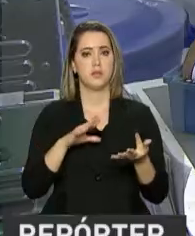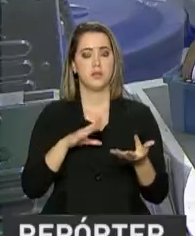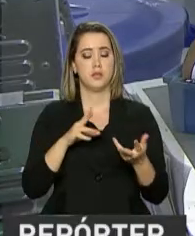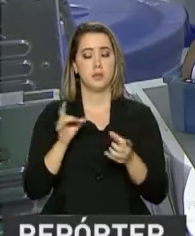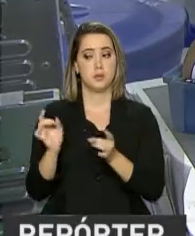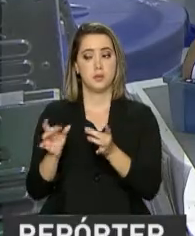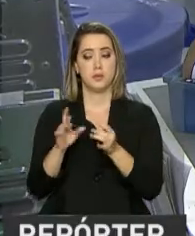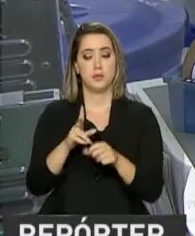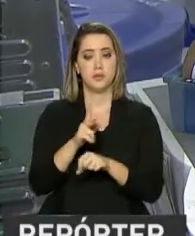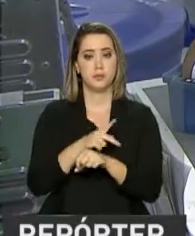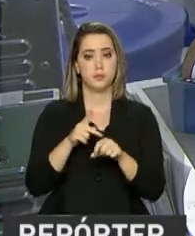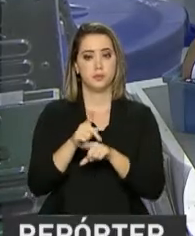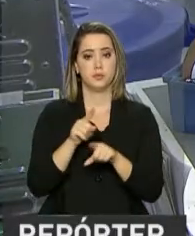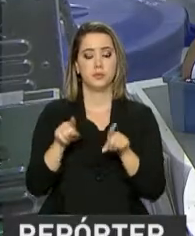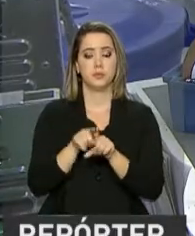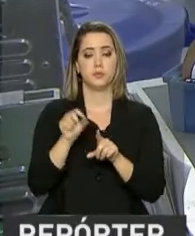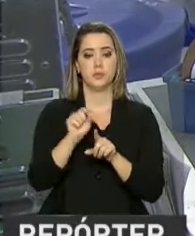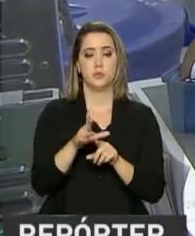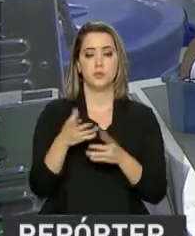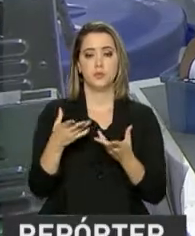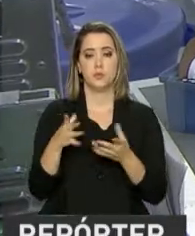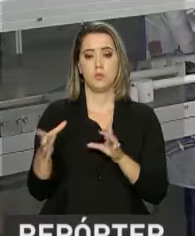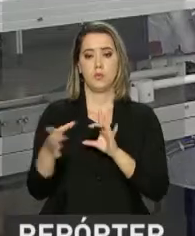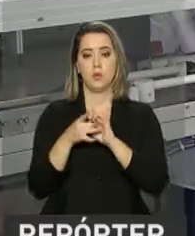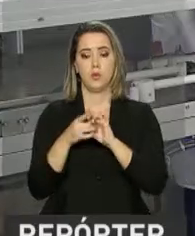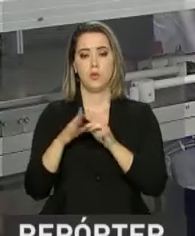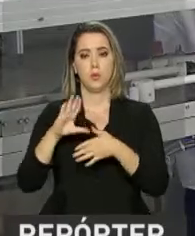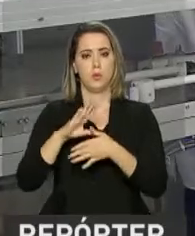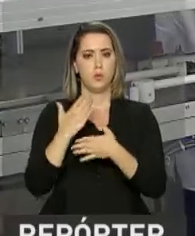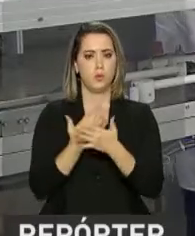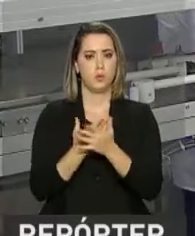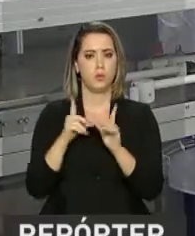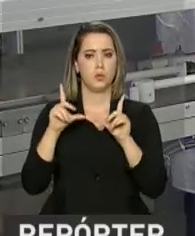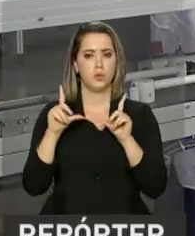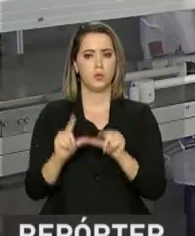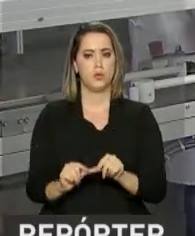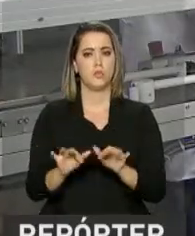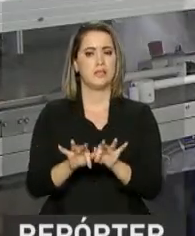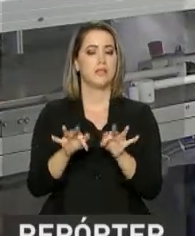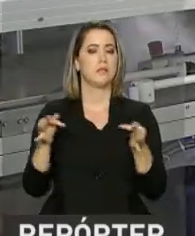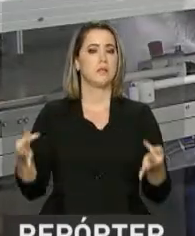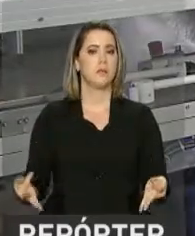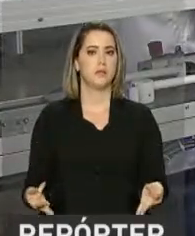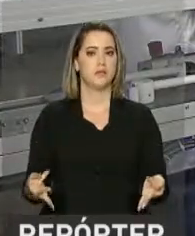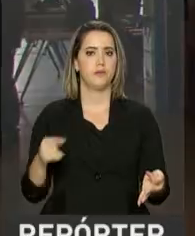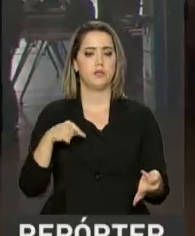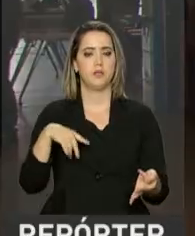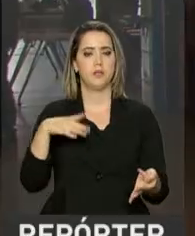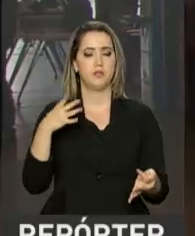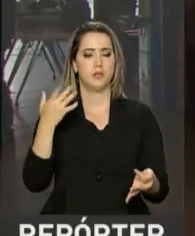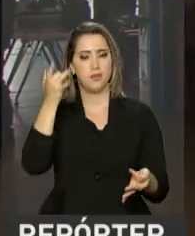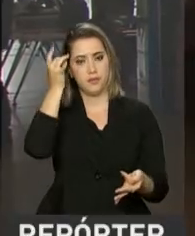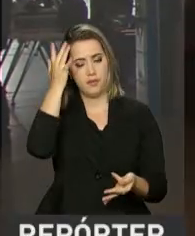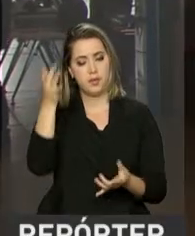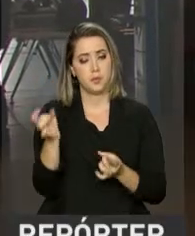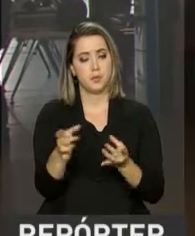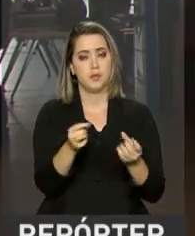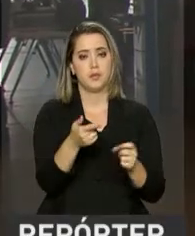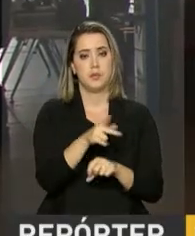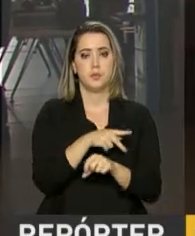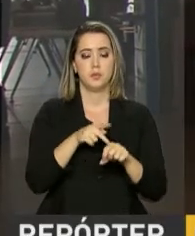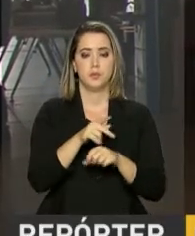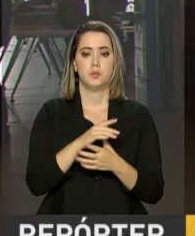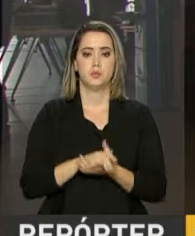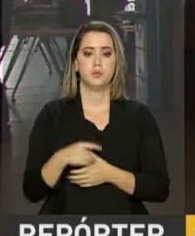e de acordos bilaterais com países do mercosul que derrubaram as barreiras burocráticas para os empresários o nosso papel agora o